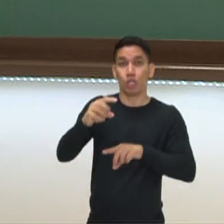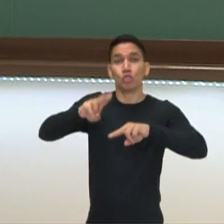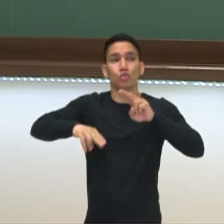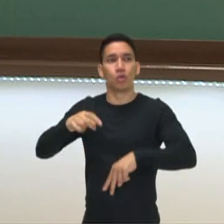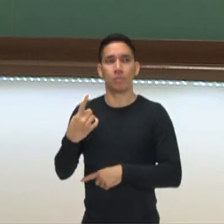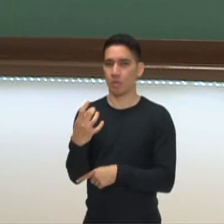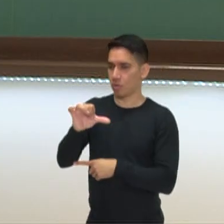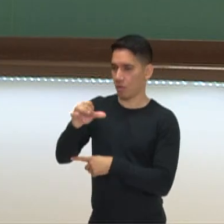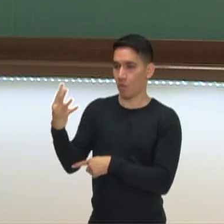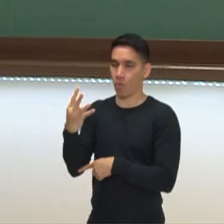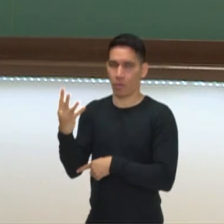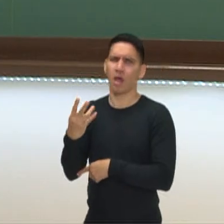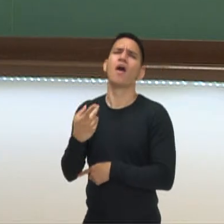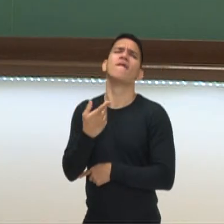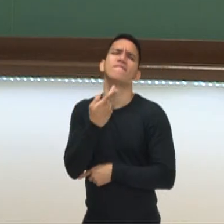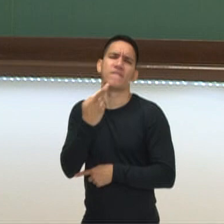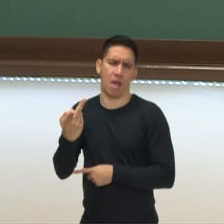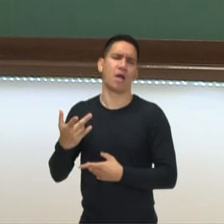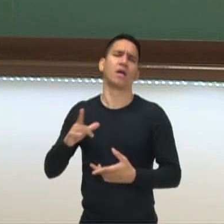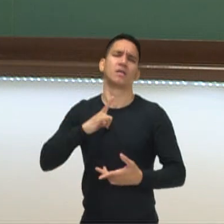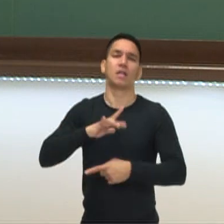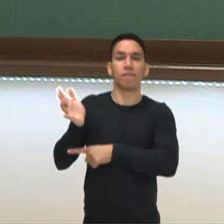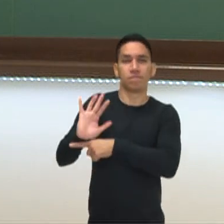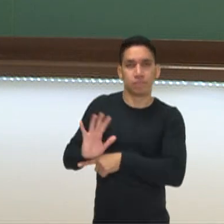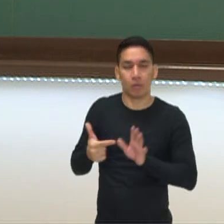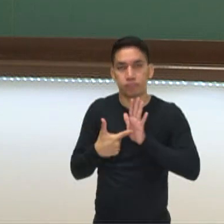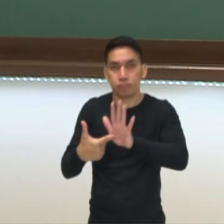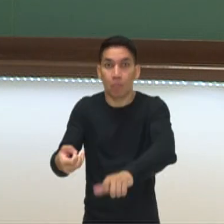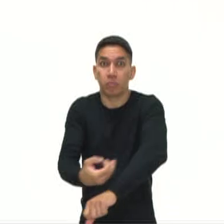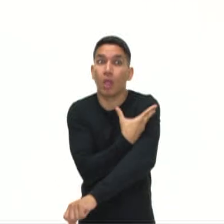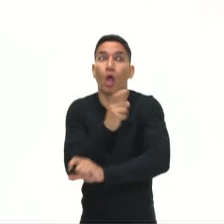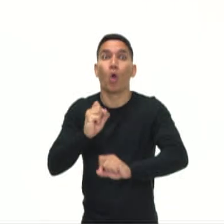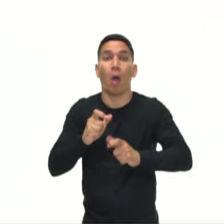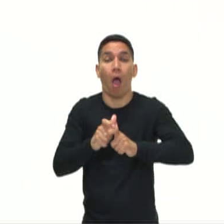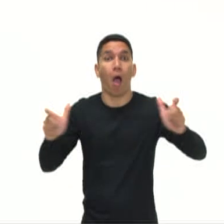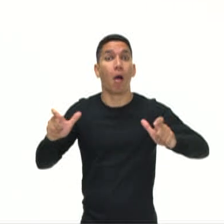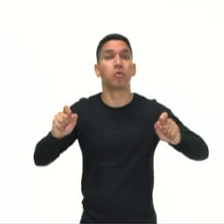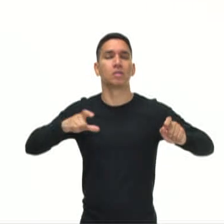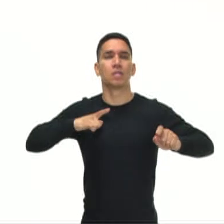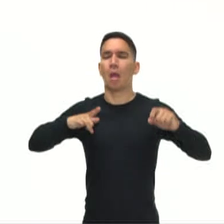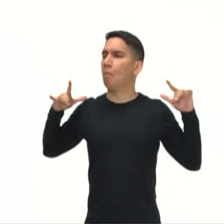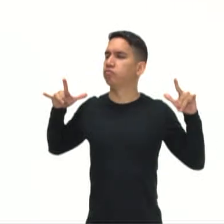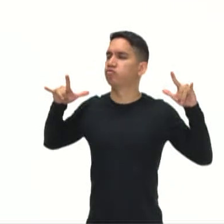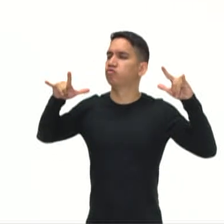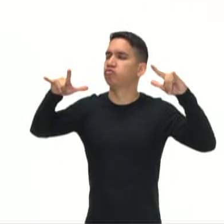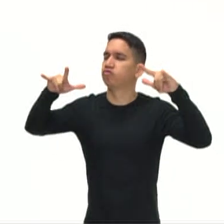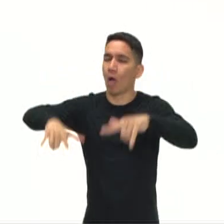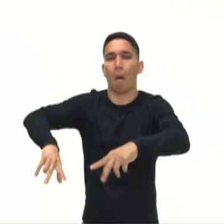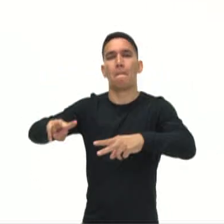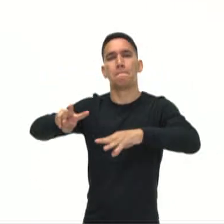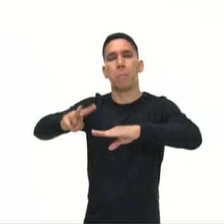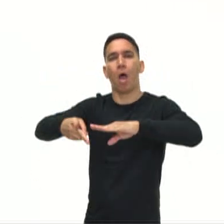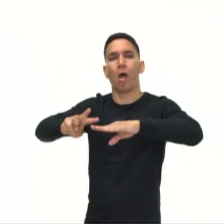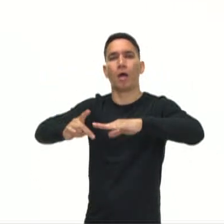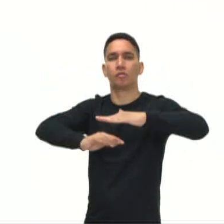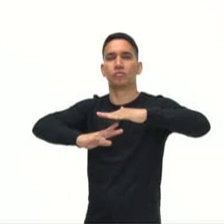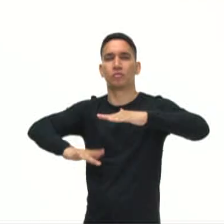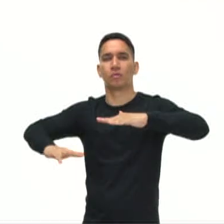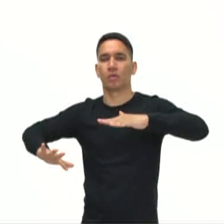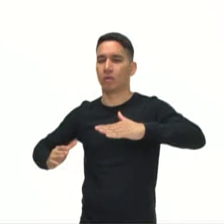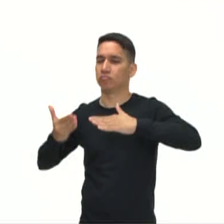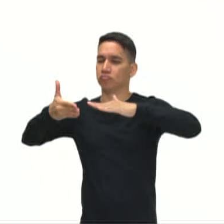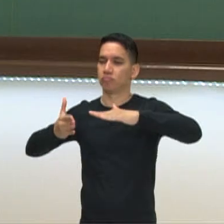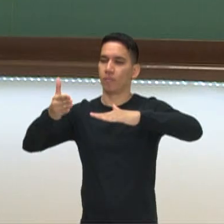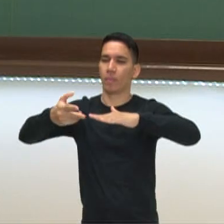vários filmes e vários jogos, mas sendo emocionante, em que você tem a maior operação de desembarque anfíbio da história do mundo. Já